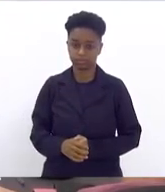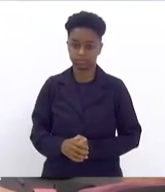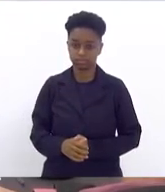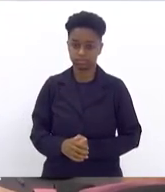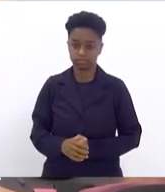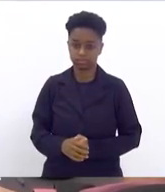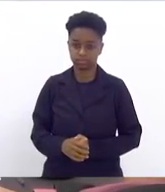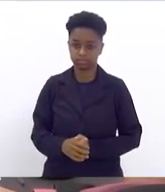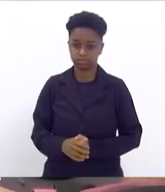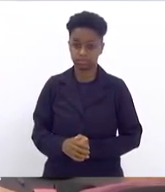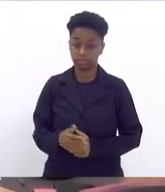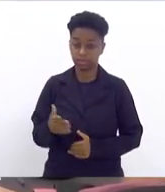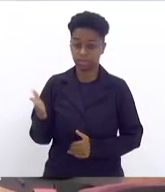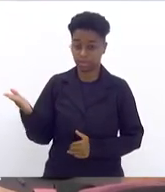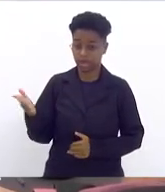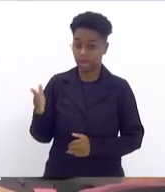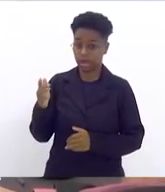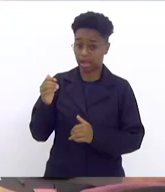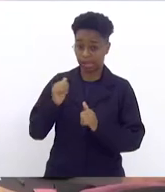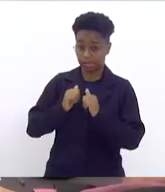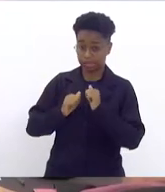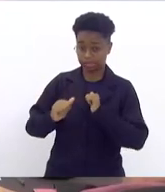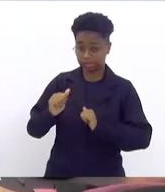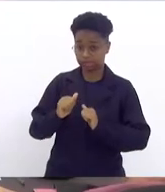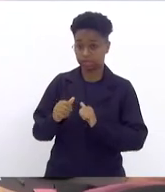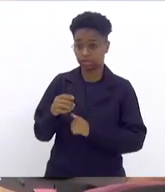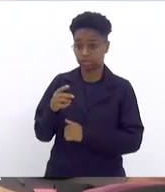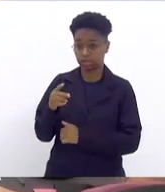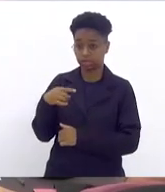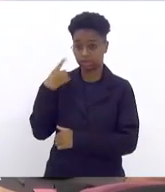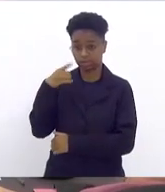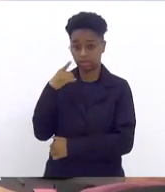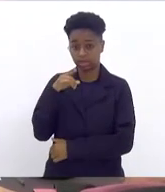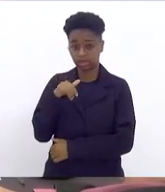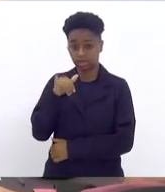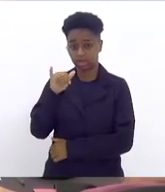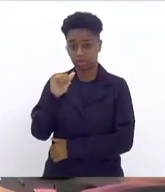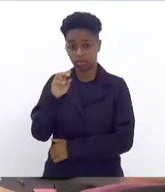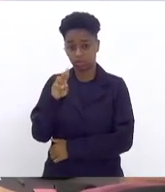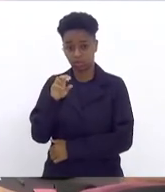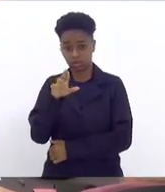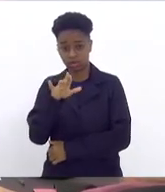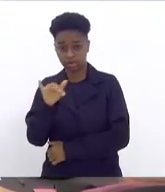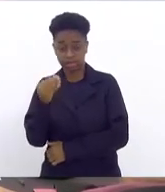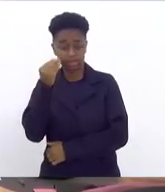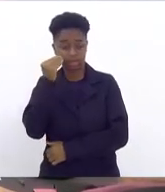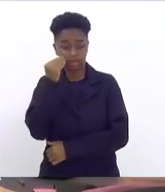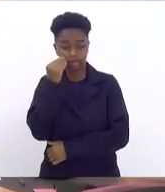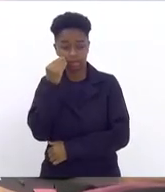do anseio do deputado Yuri querer